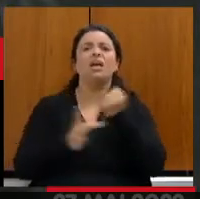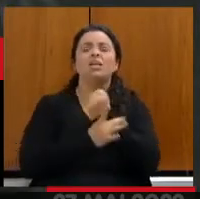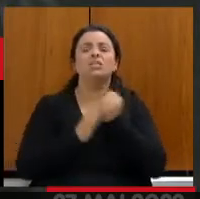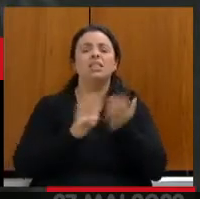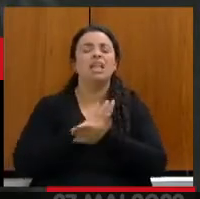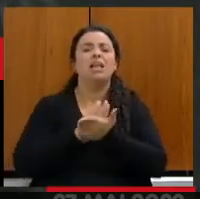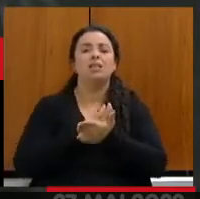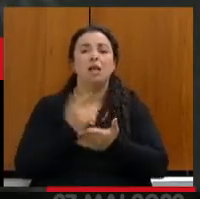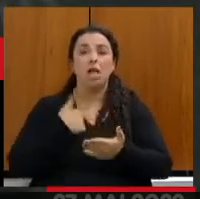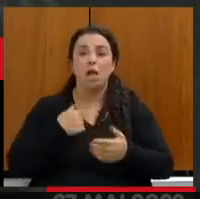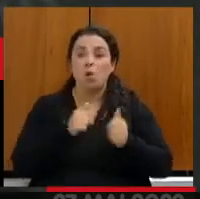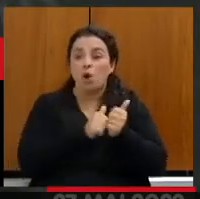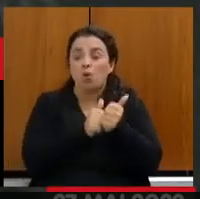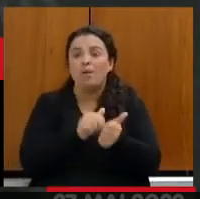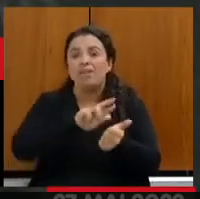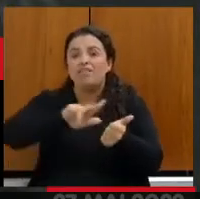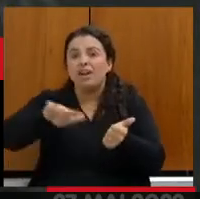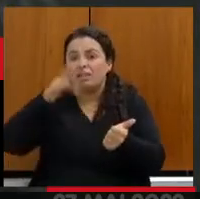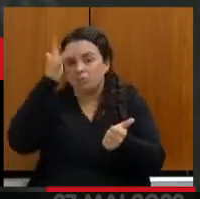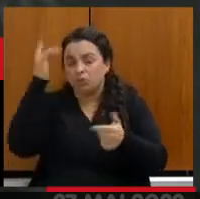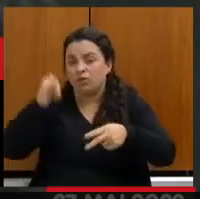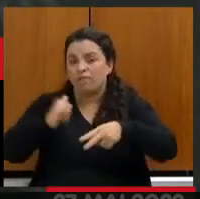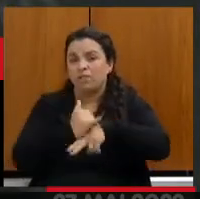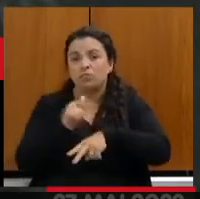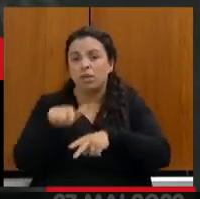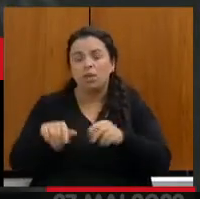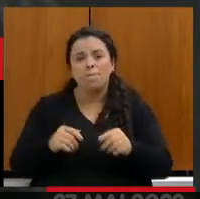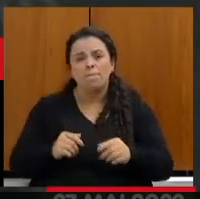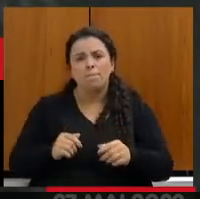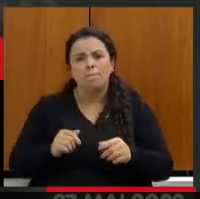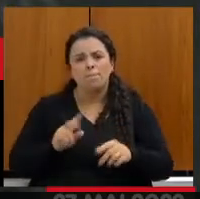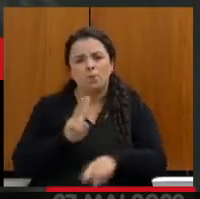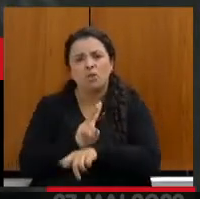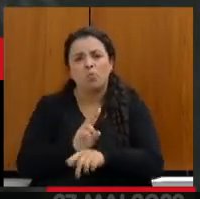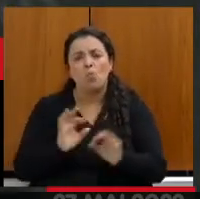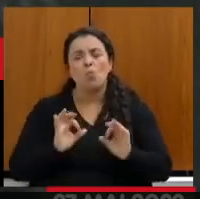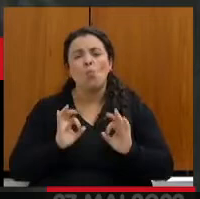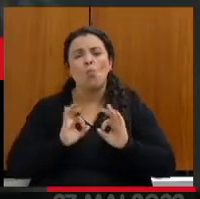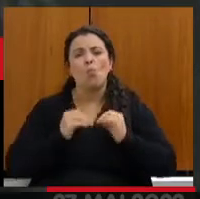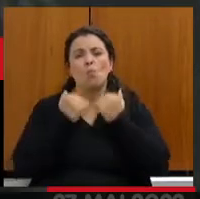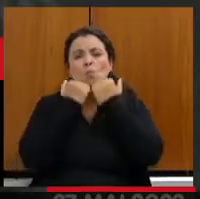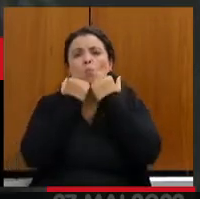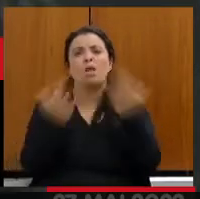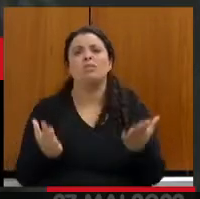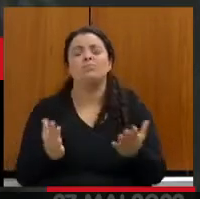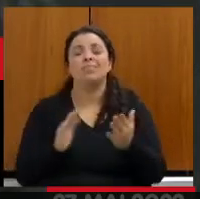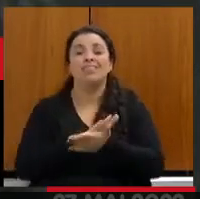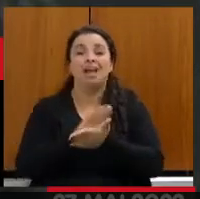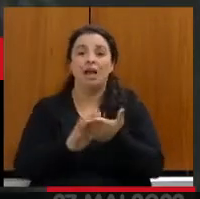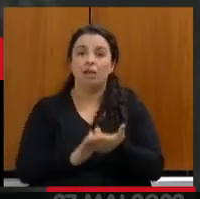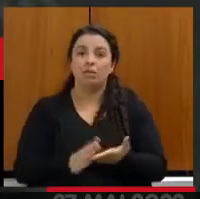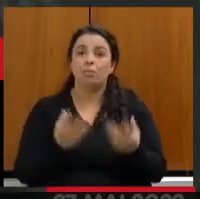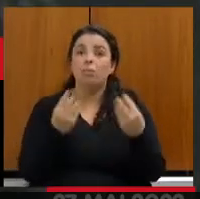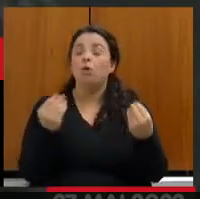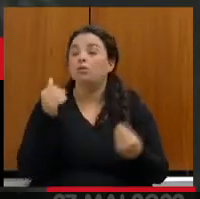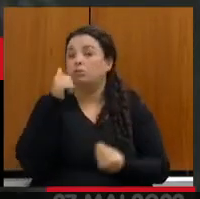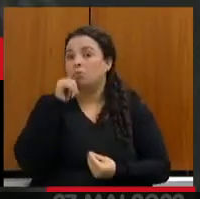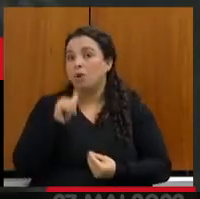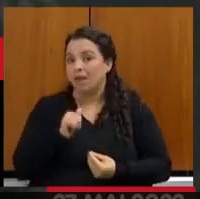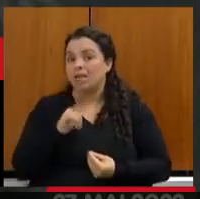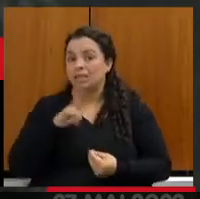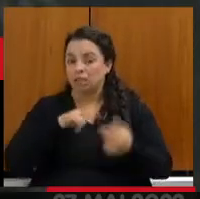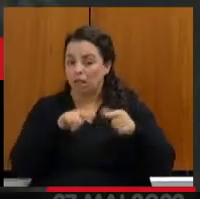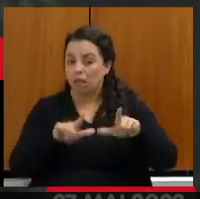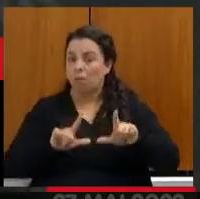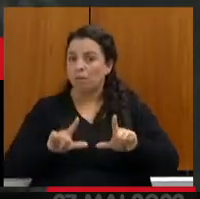e não são protegidas tem morrido mulheres com a medida protetiva e